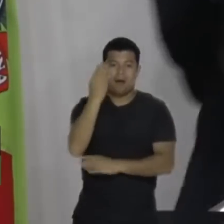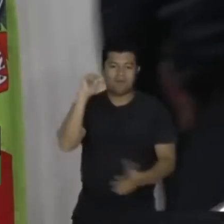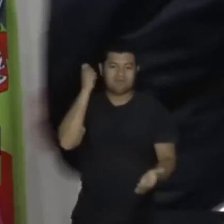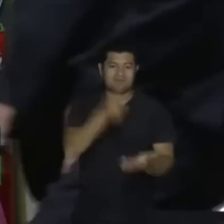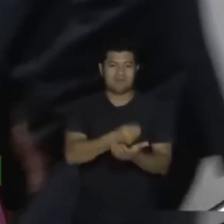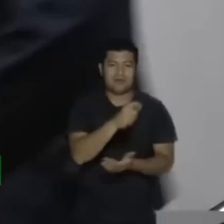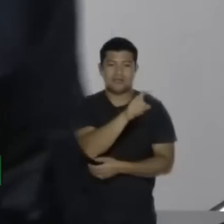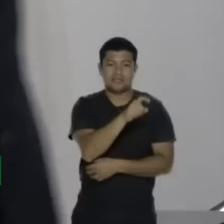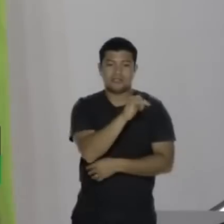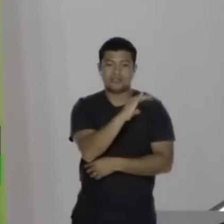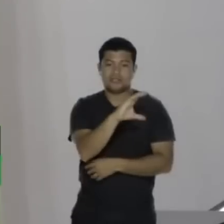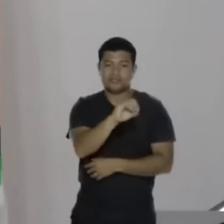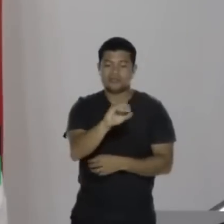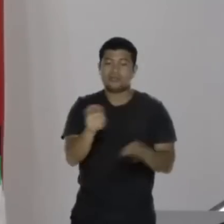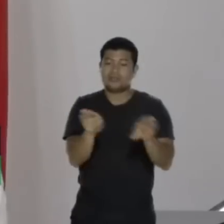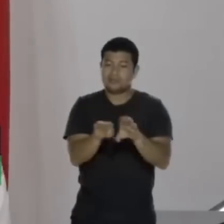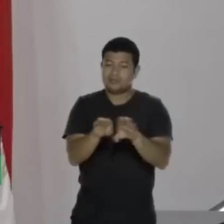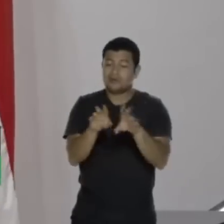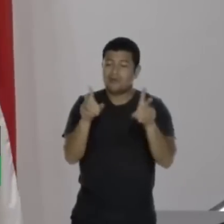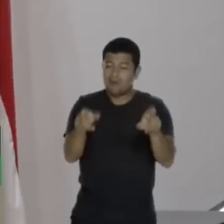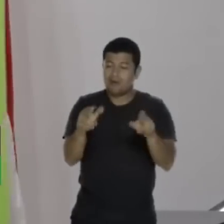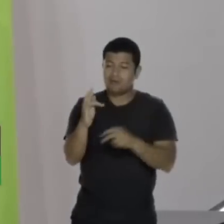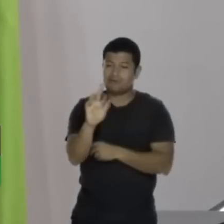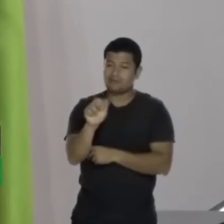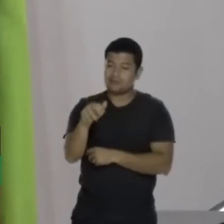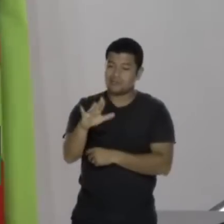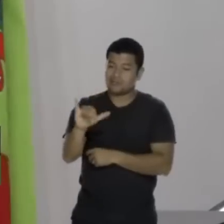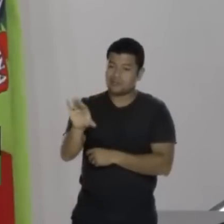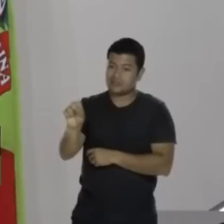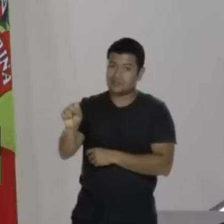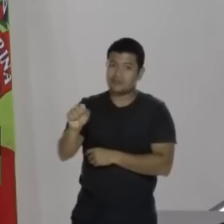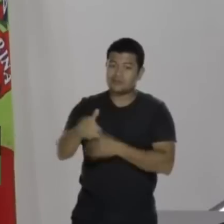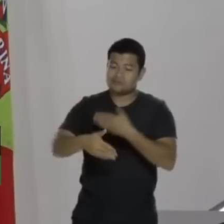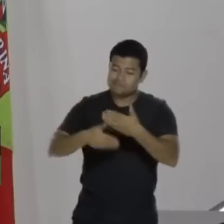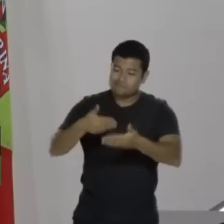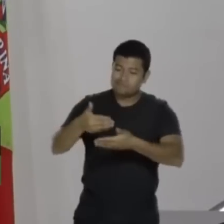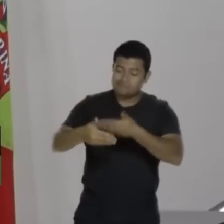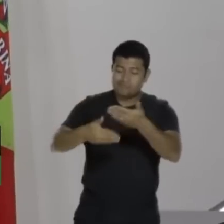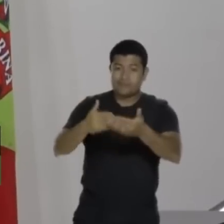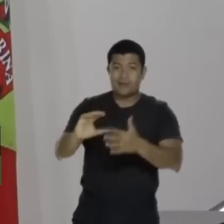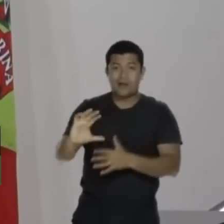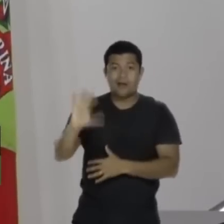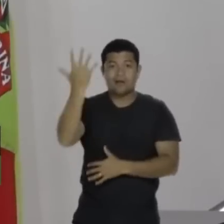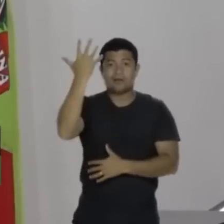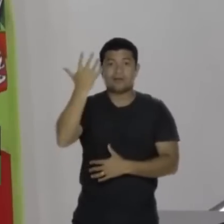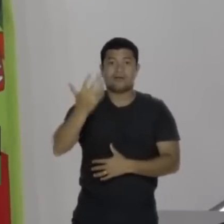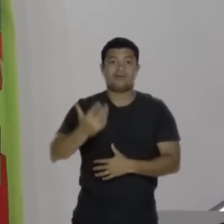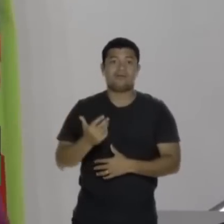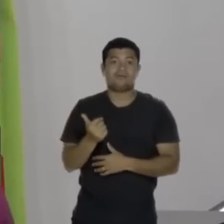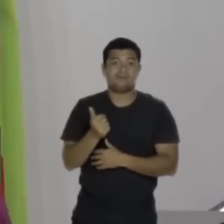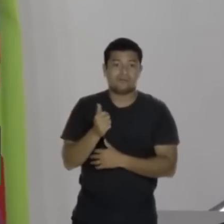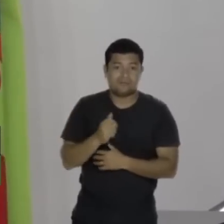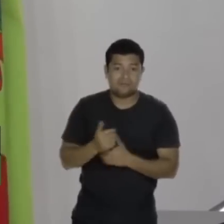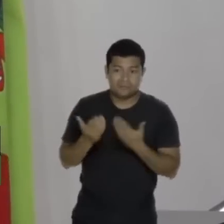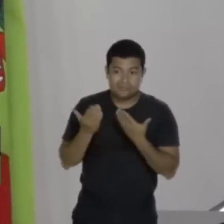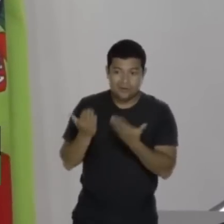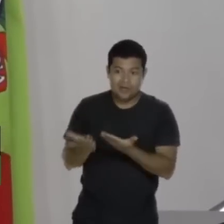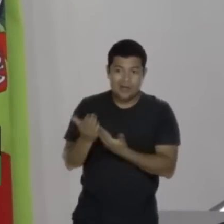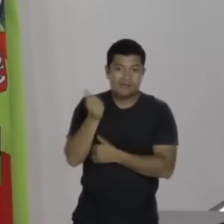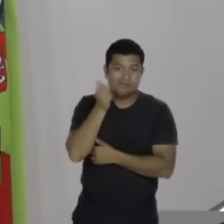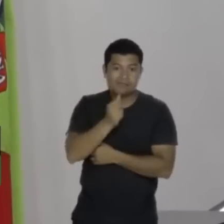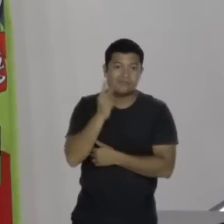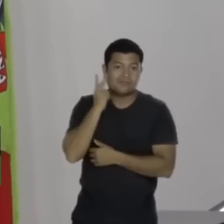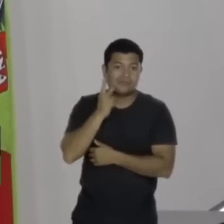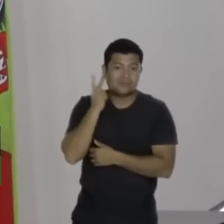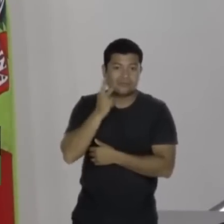aconteceu? Passaram-se alguns meses, praticamente um ano, e a mesma vereadora foi caçada por